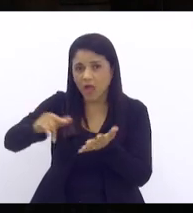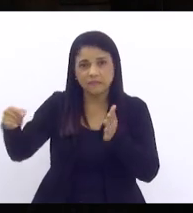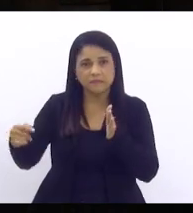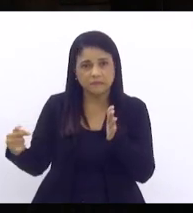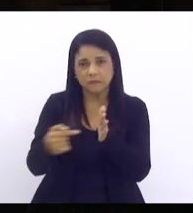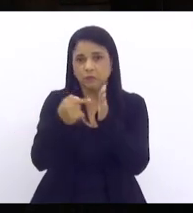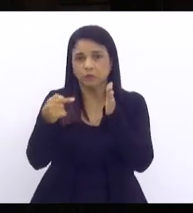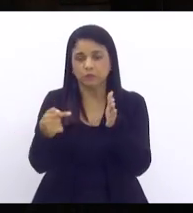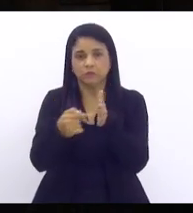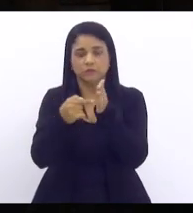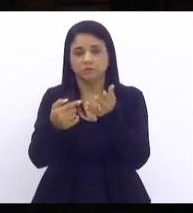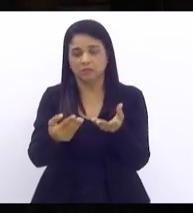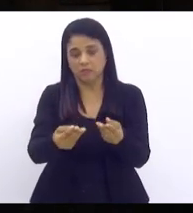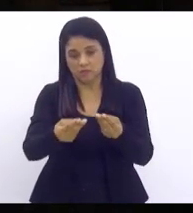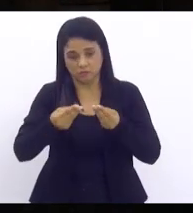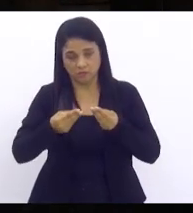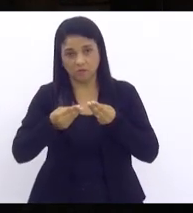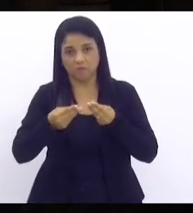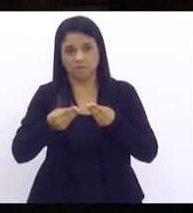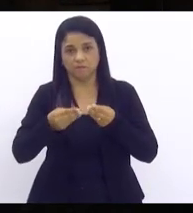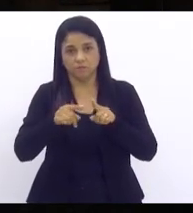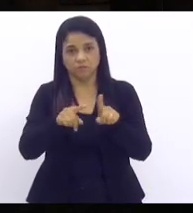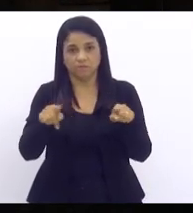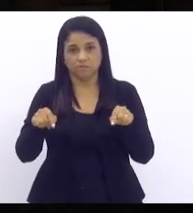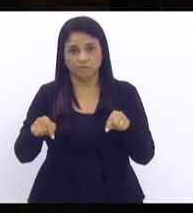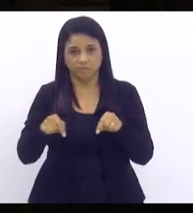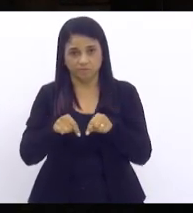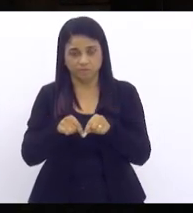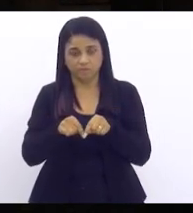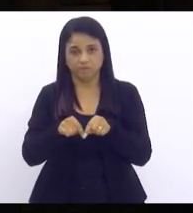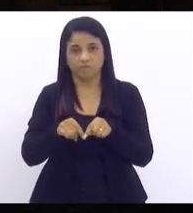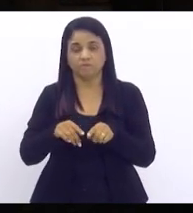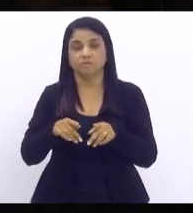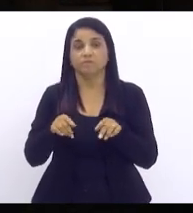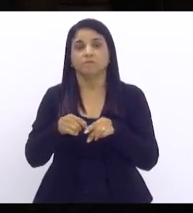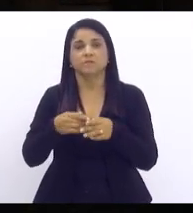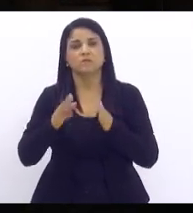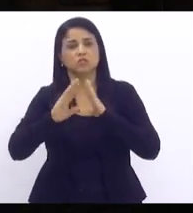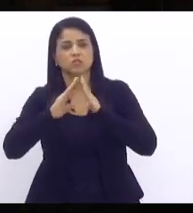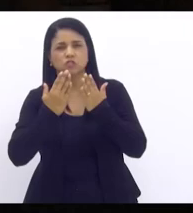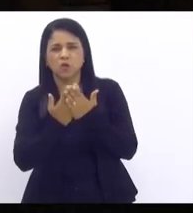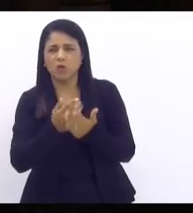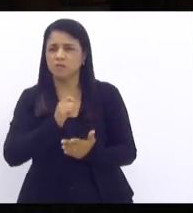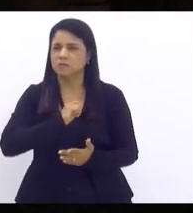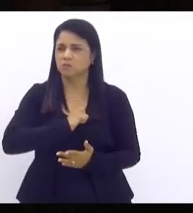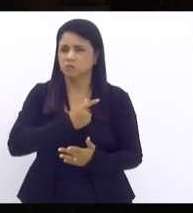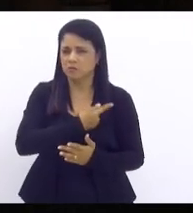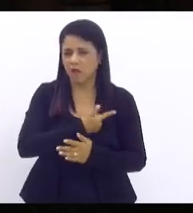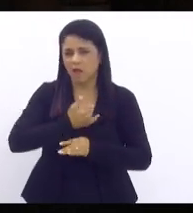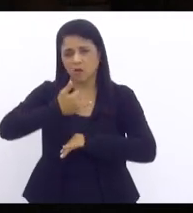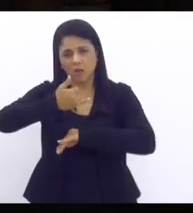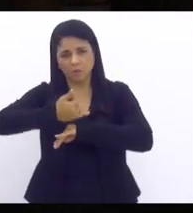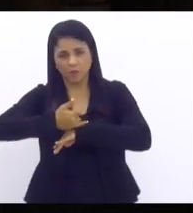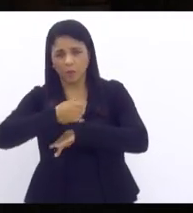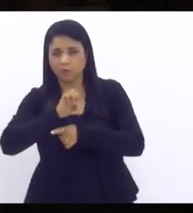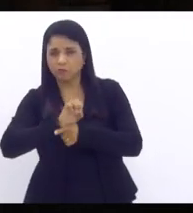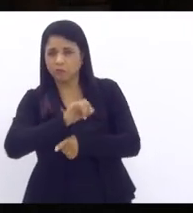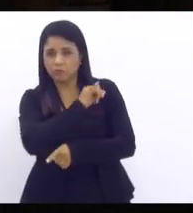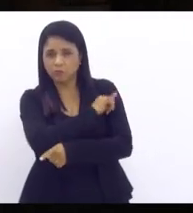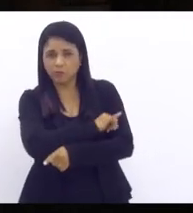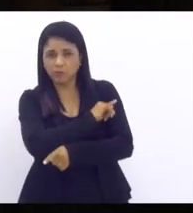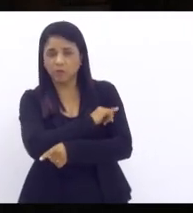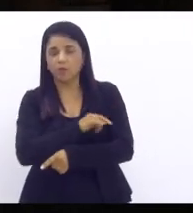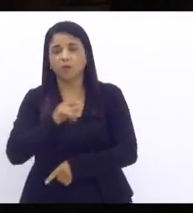denúncias que chegam ao meu mandato de diversas escolas de São Gonçalo, daqui mesmo da capital, como é o caso da escola